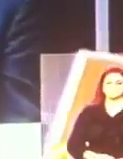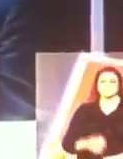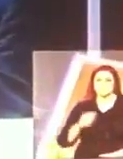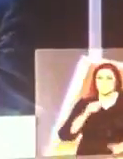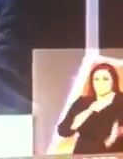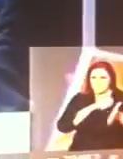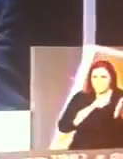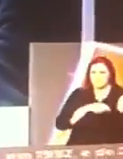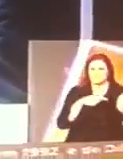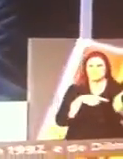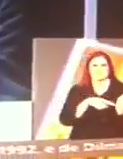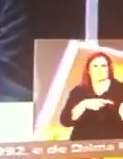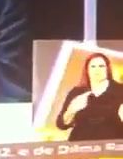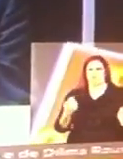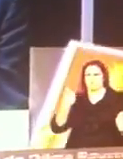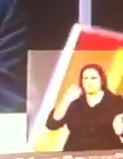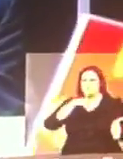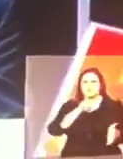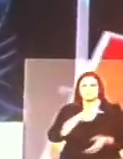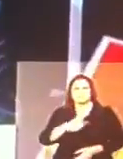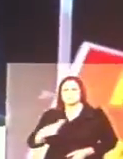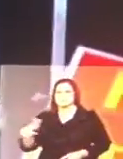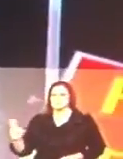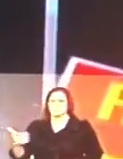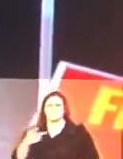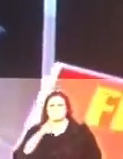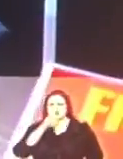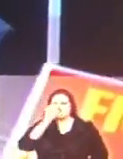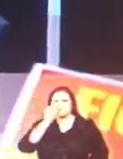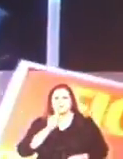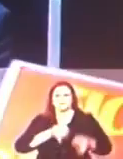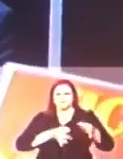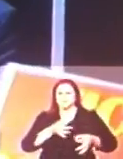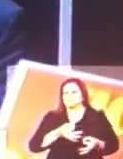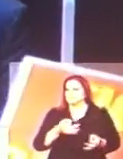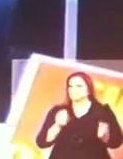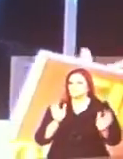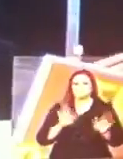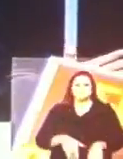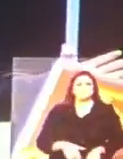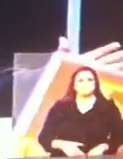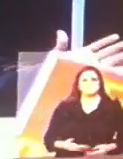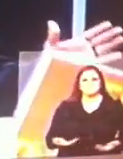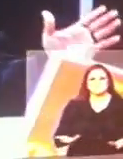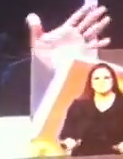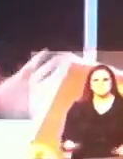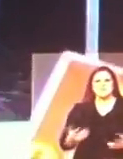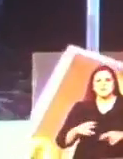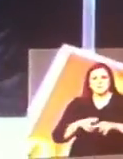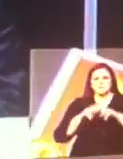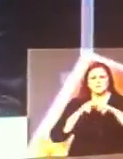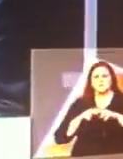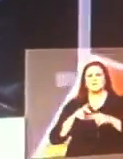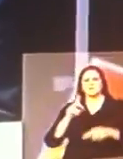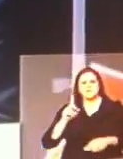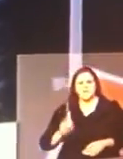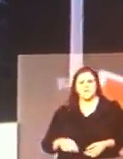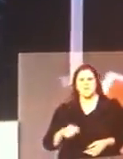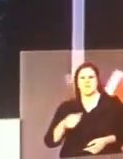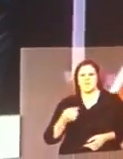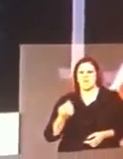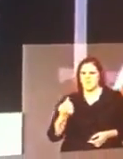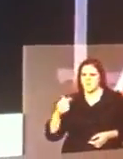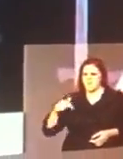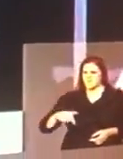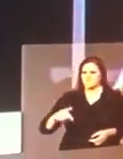ele não tem base jurídica para sustentar a decisão política. É, portanto, um caminho